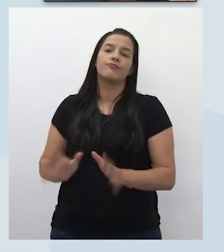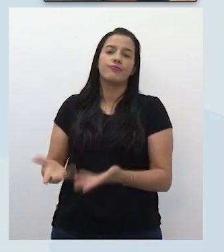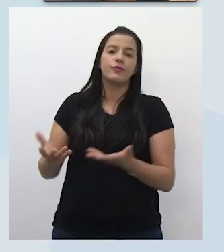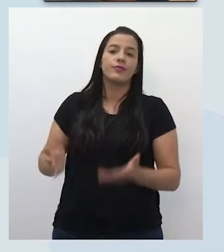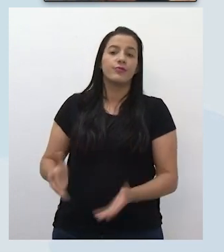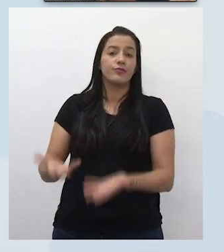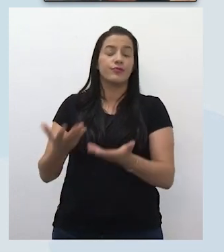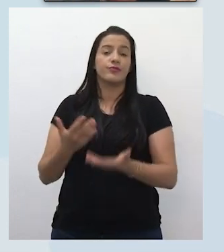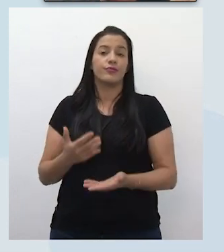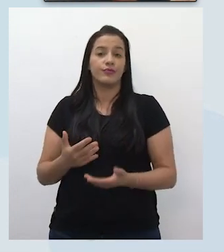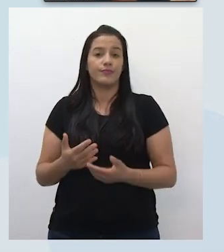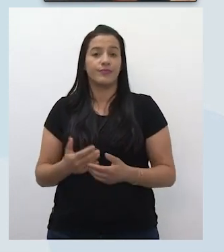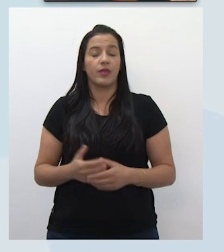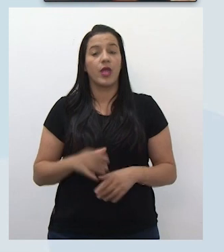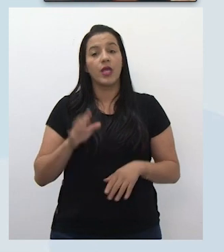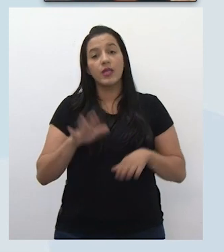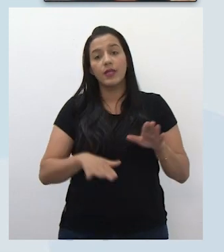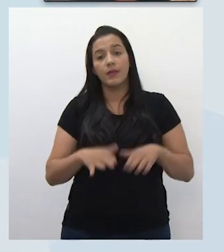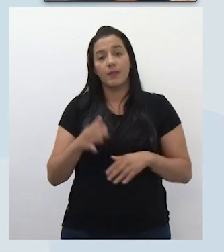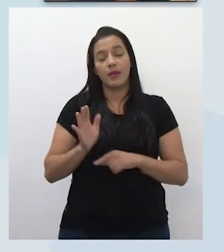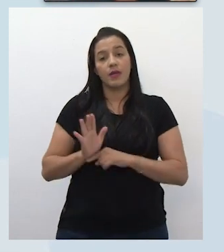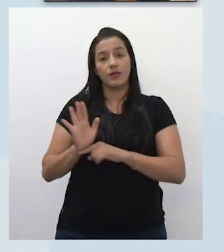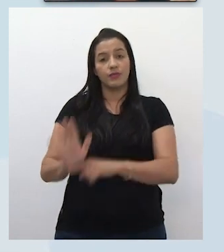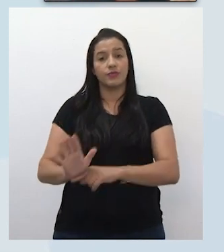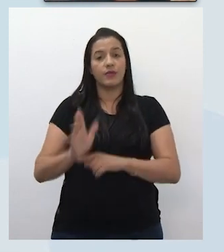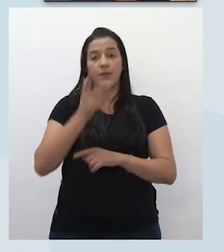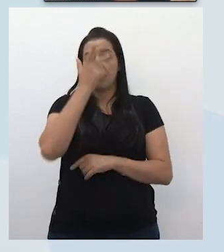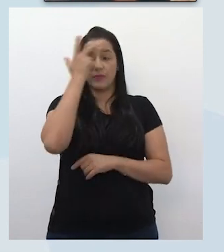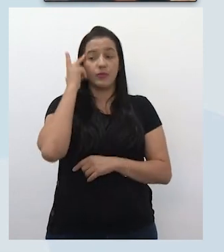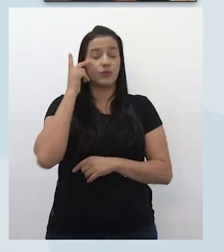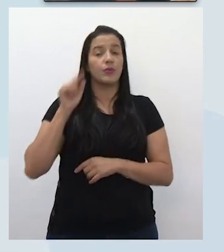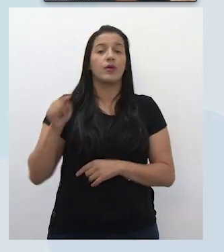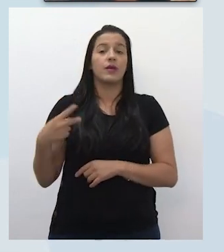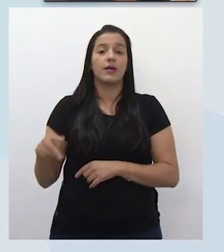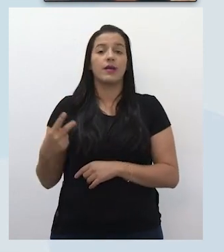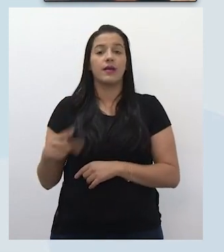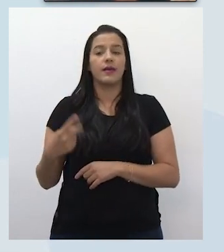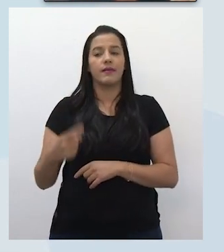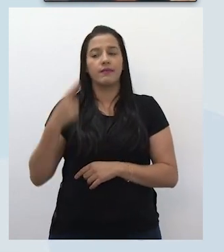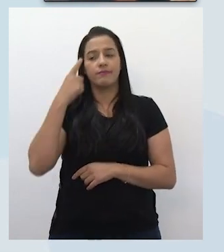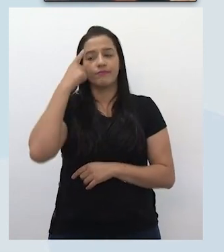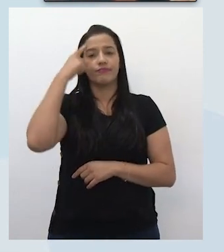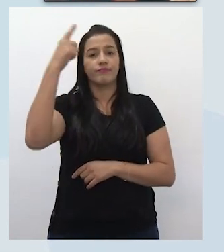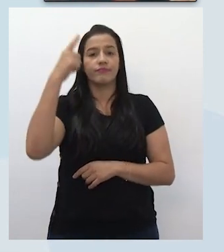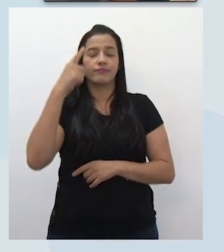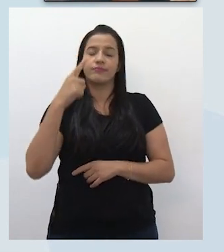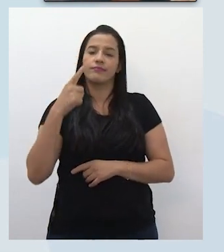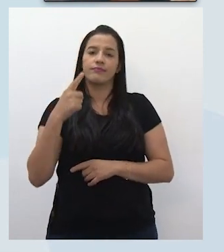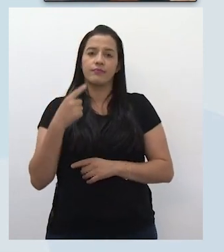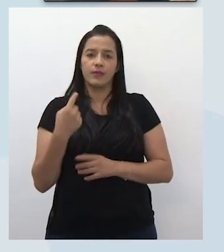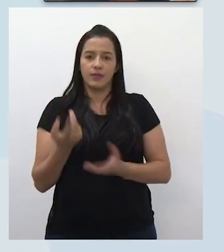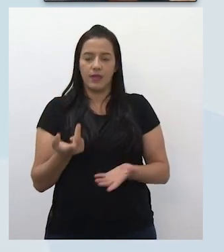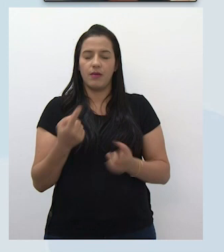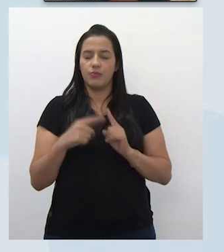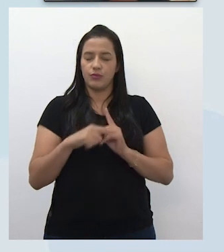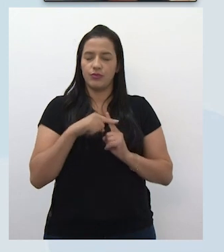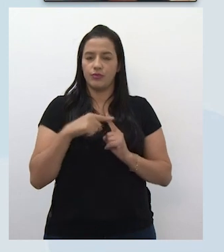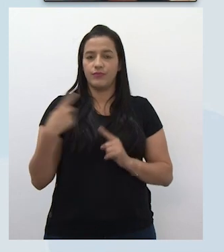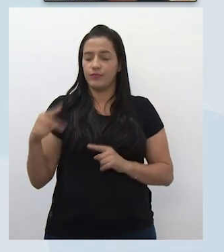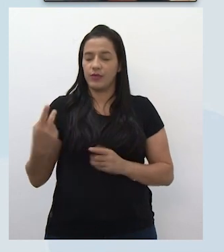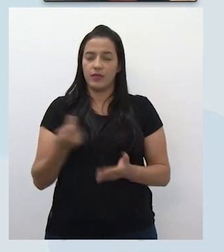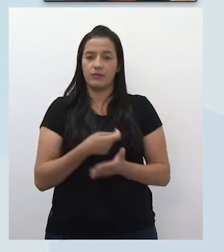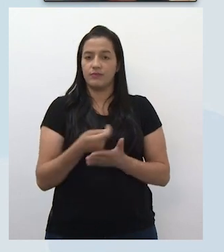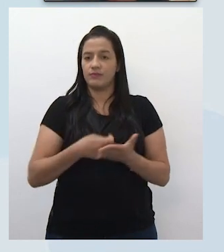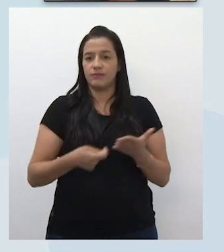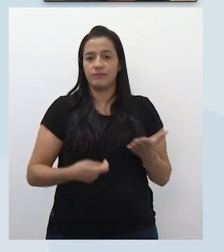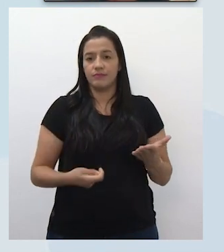a pessoa a tomar consciência e ela mesma construir uma ideia positiva daquilo que ela fez. Ou